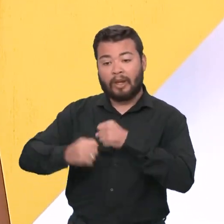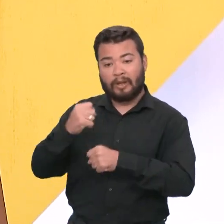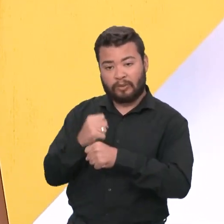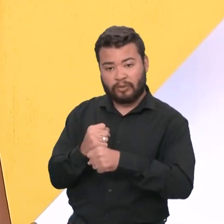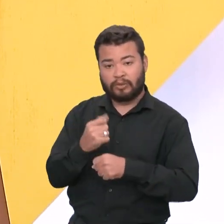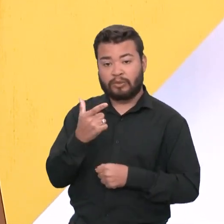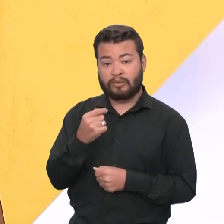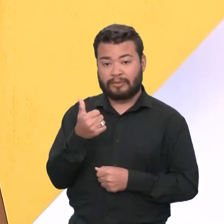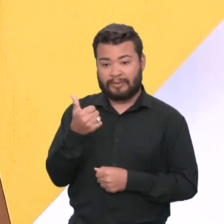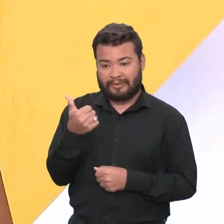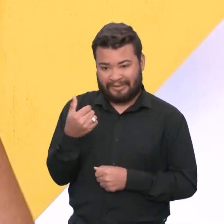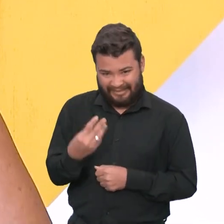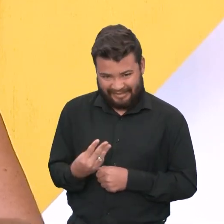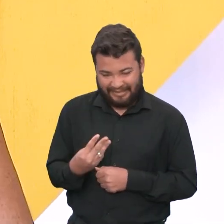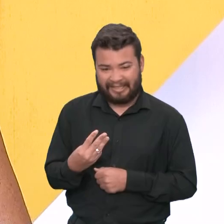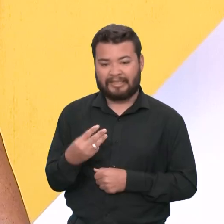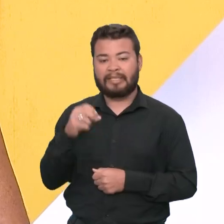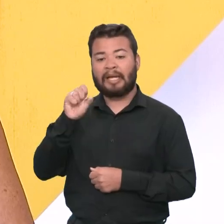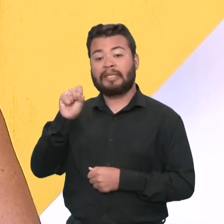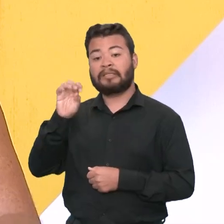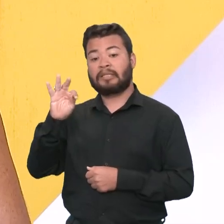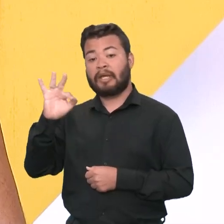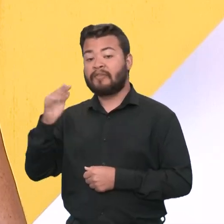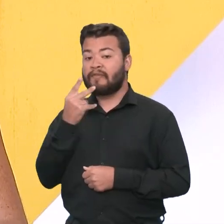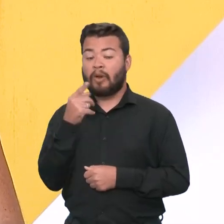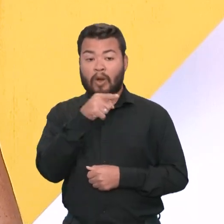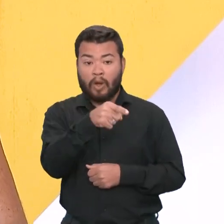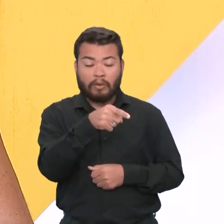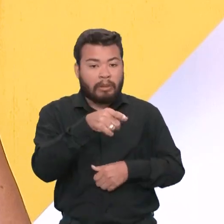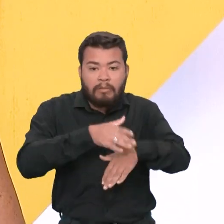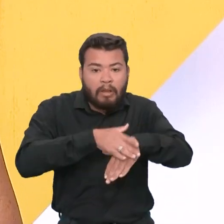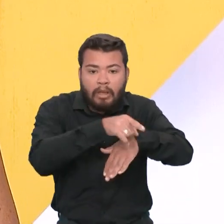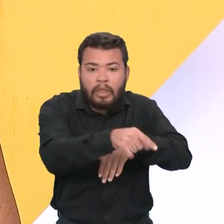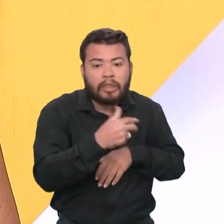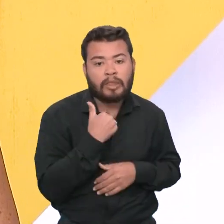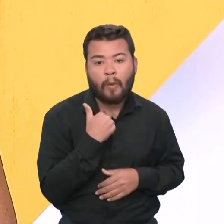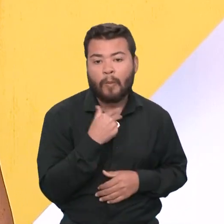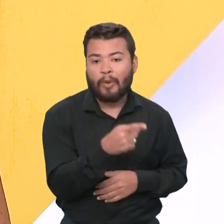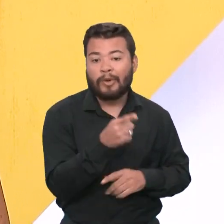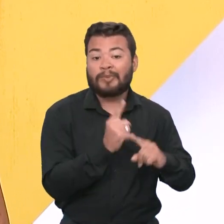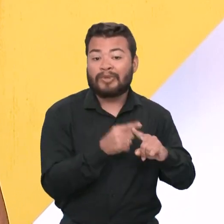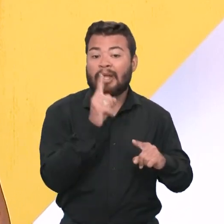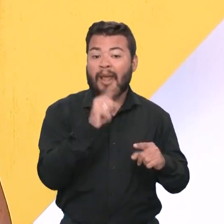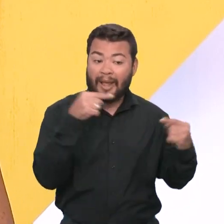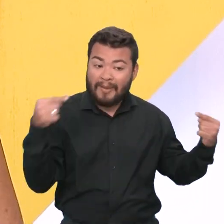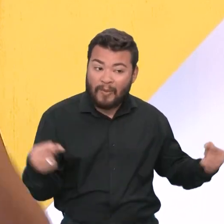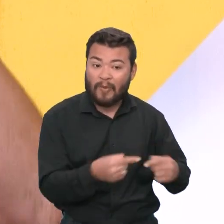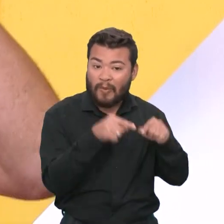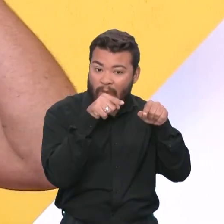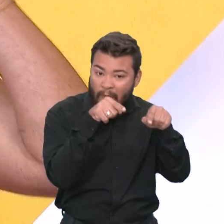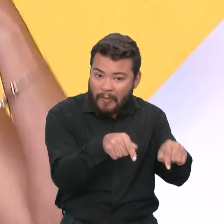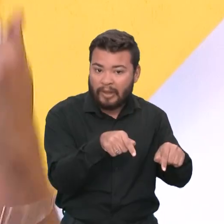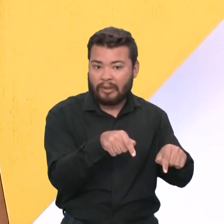não se pode usar isso. A gente usou especificamente para o processo da Raposa Serra do Sol.